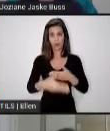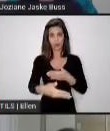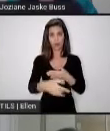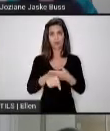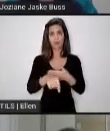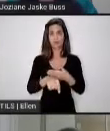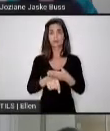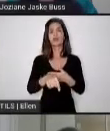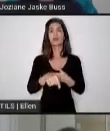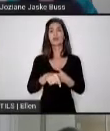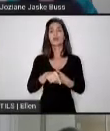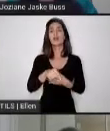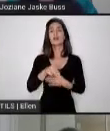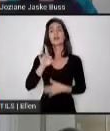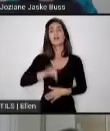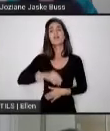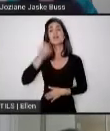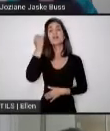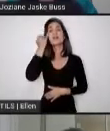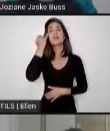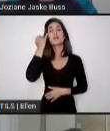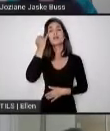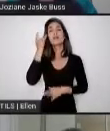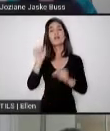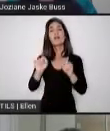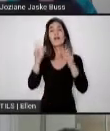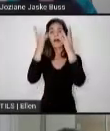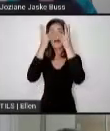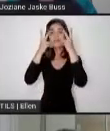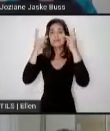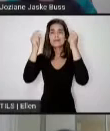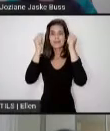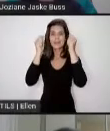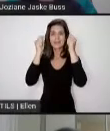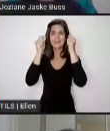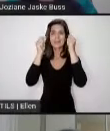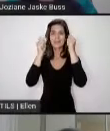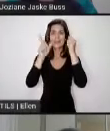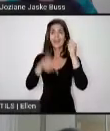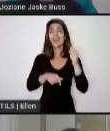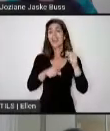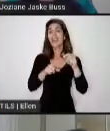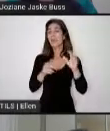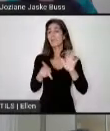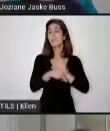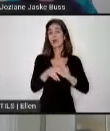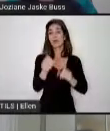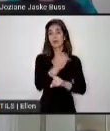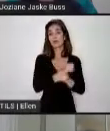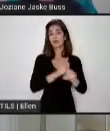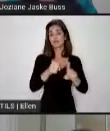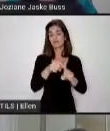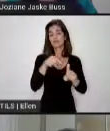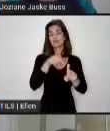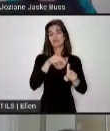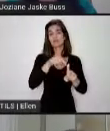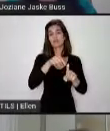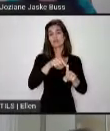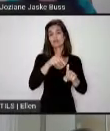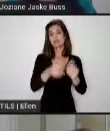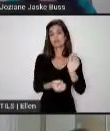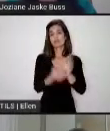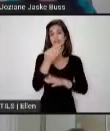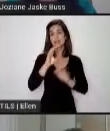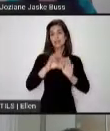a deficiência intelectual ela é uma construção abstrata, ela é uma construção social, né? Então, vai depender muito